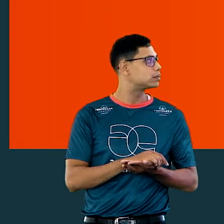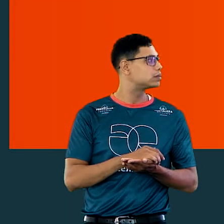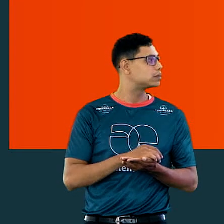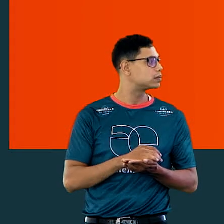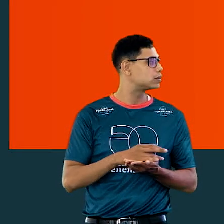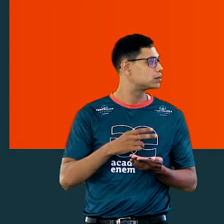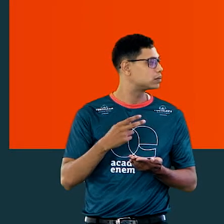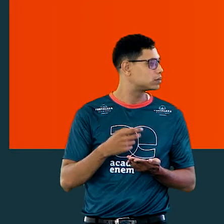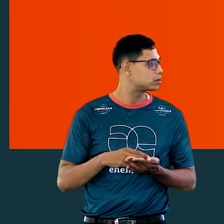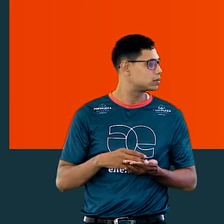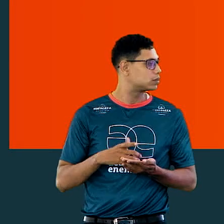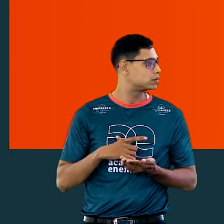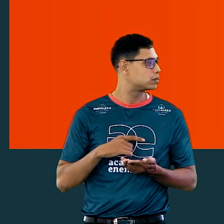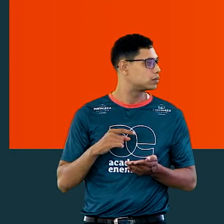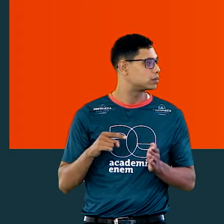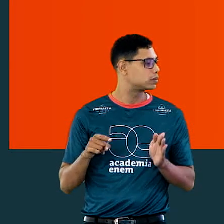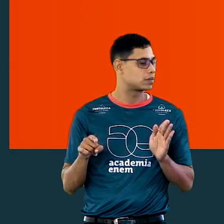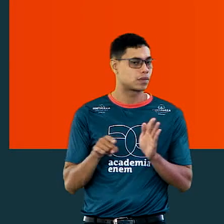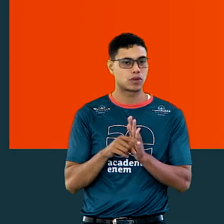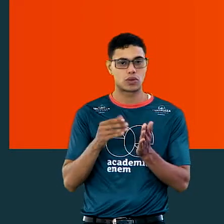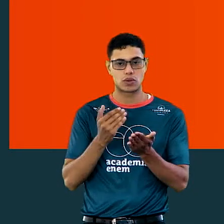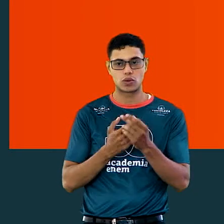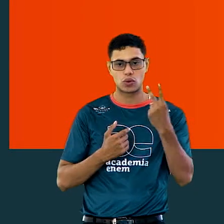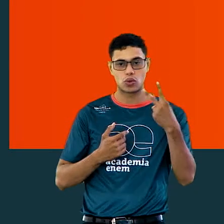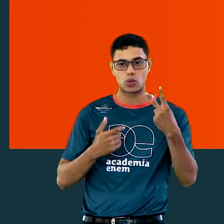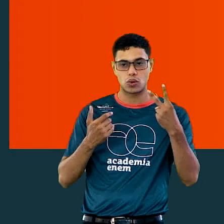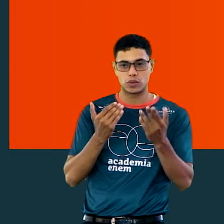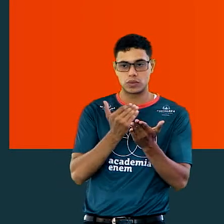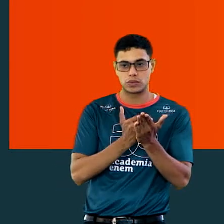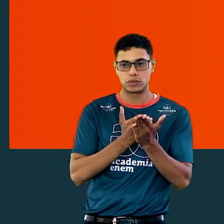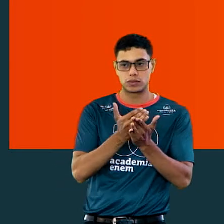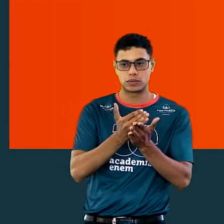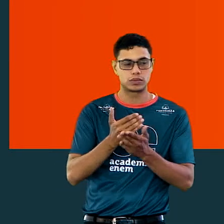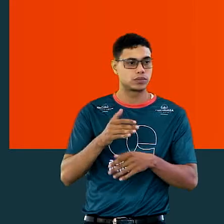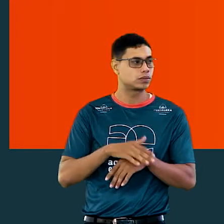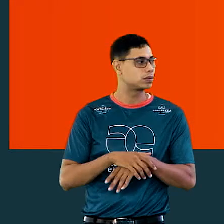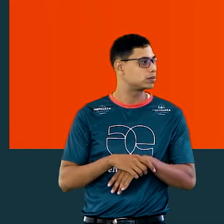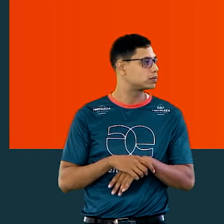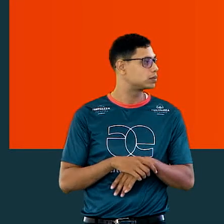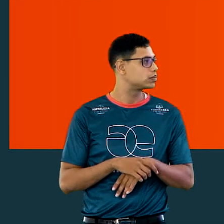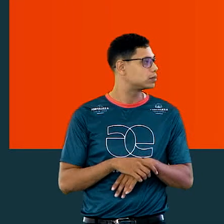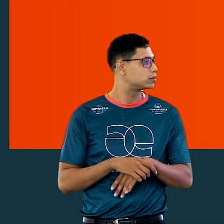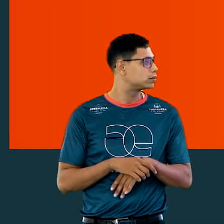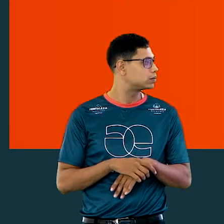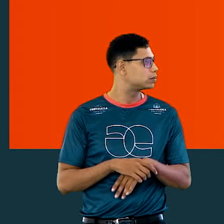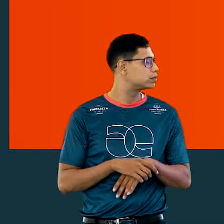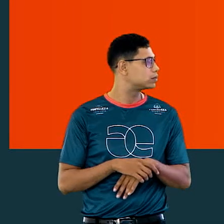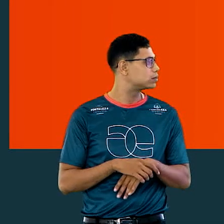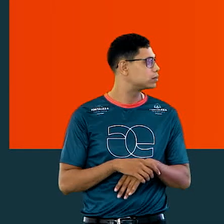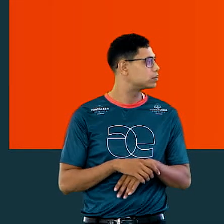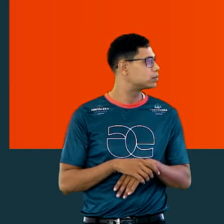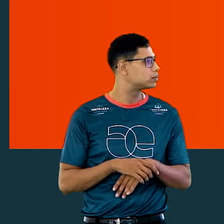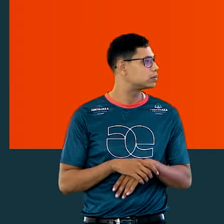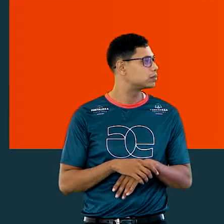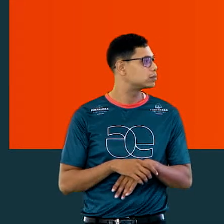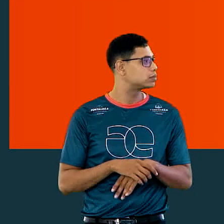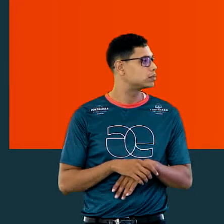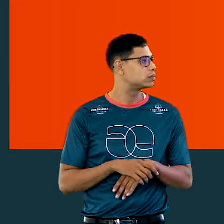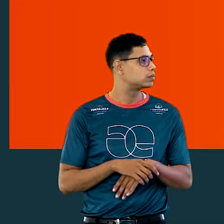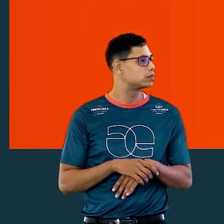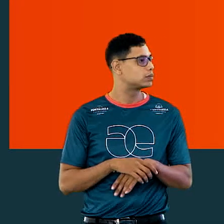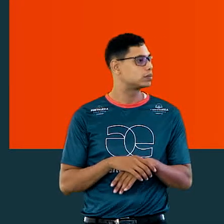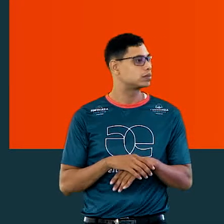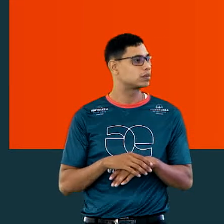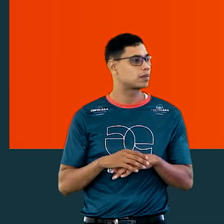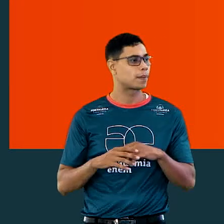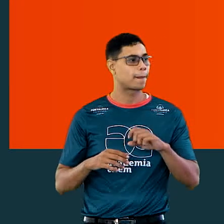o 2, então vamos começar com 2. Deixa eu sair aqui do meio para vocês. 2 primeiro. Depois,